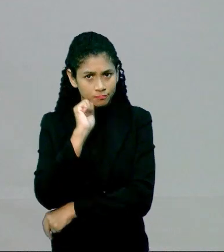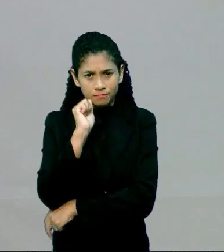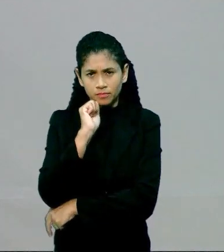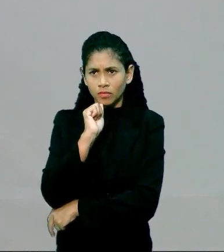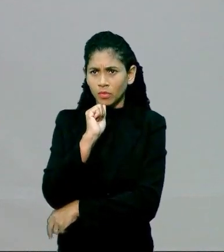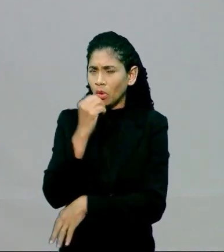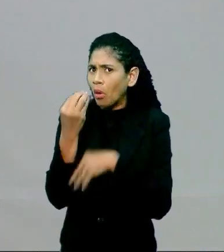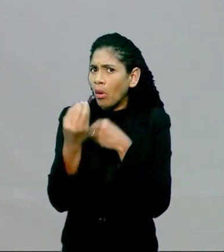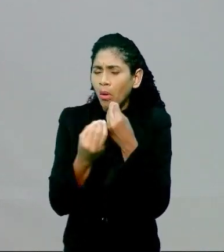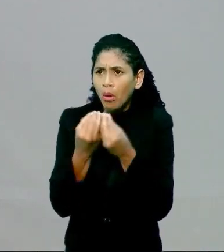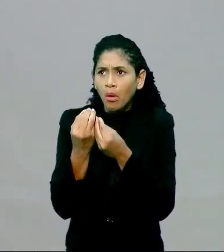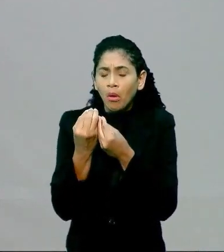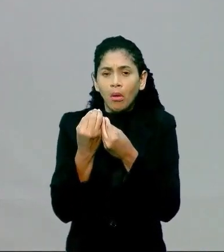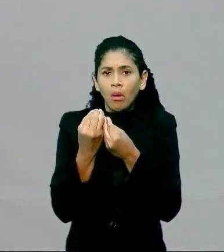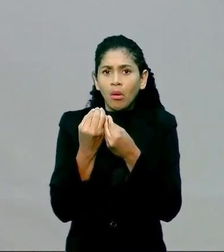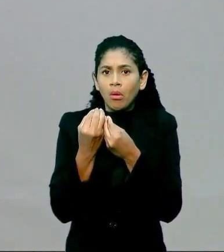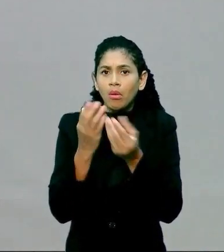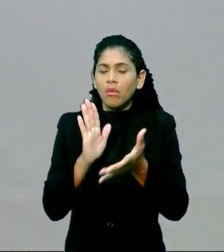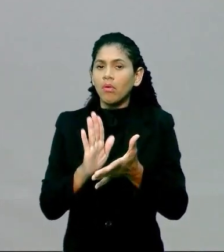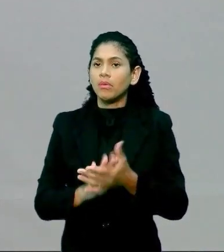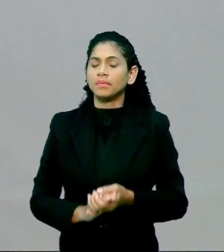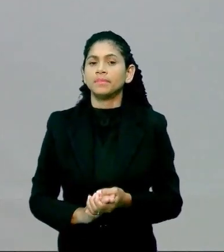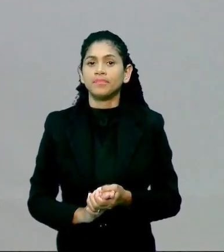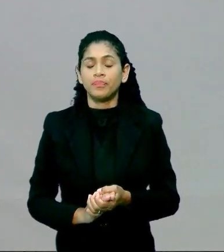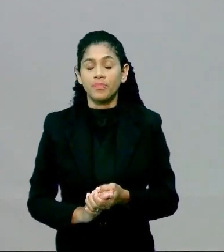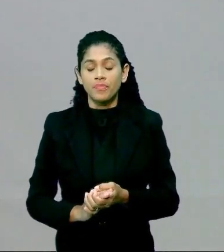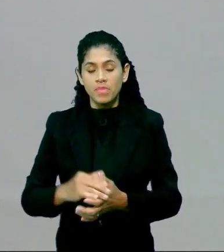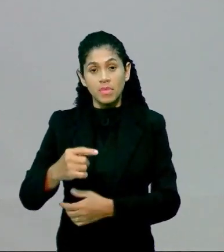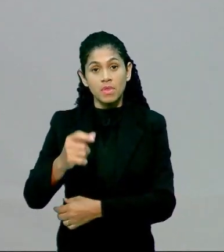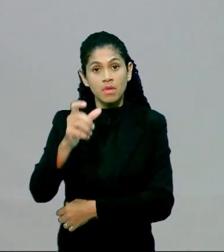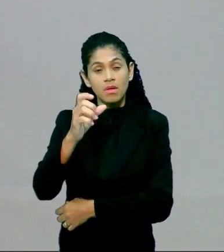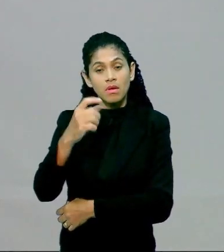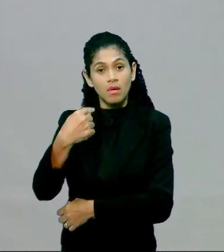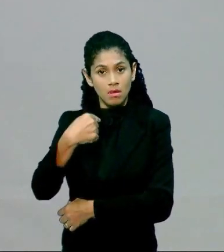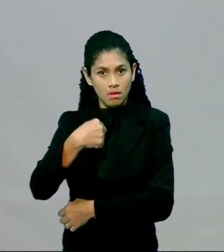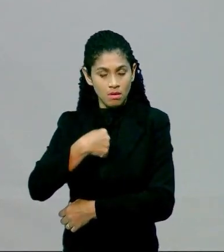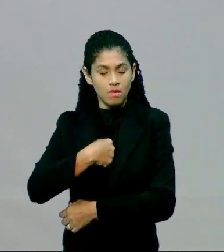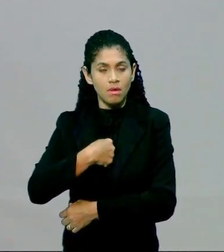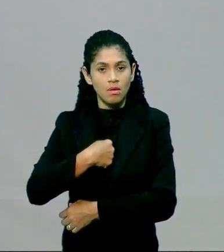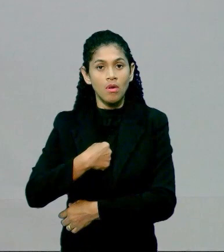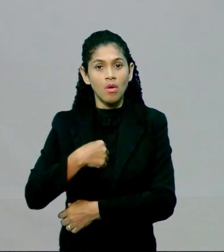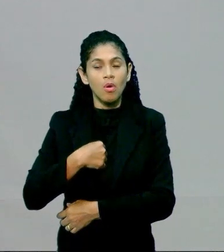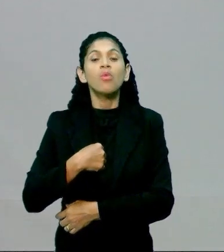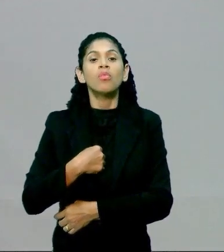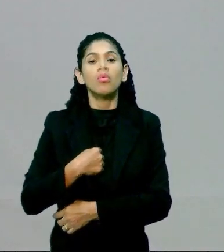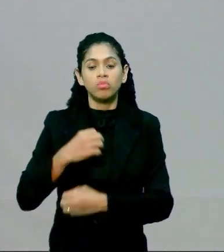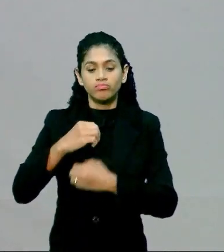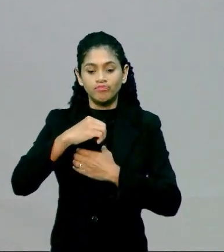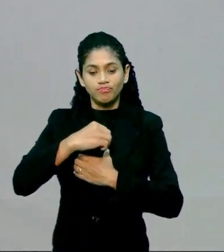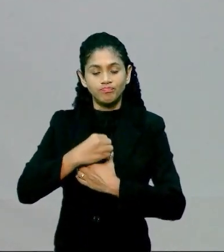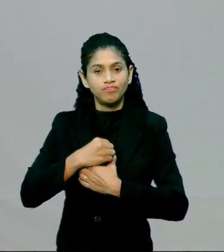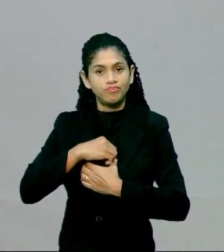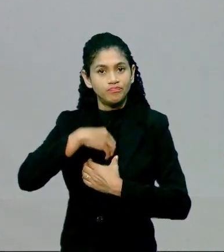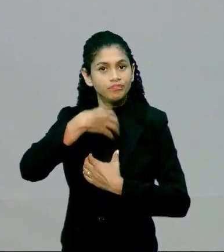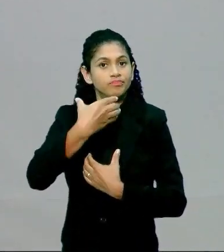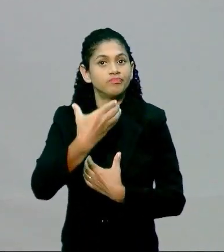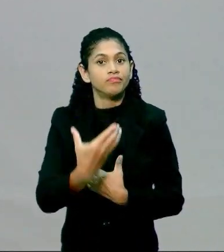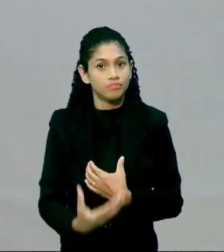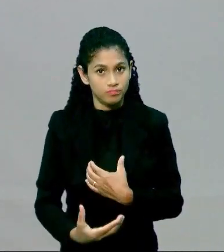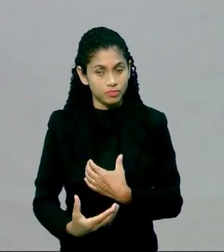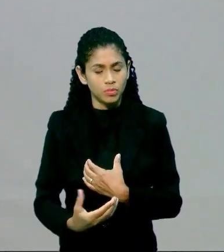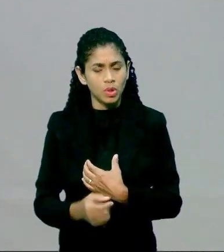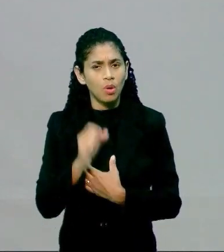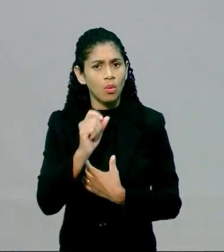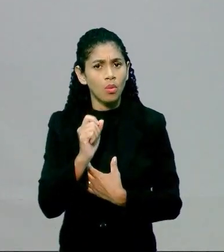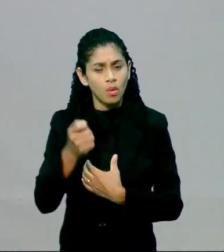que é eu lírico, tá? Pessoal, eu lírico é diferente de autor. O autor é aquele que